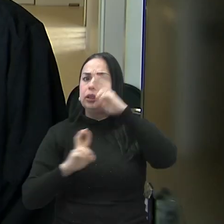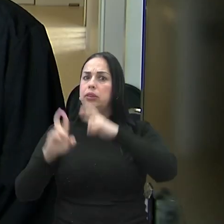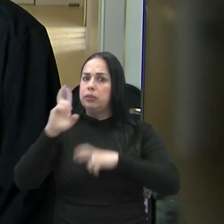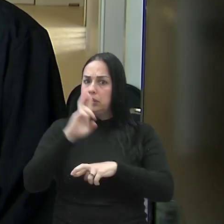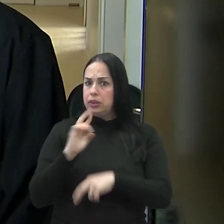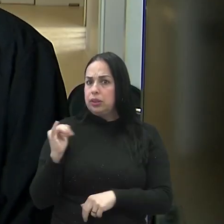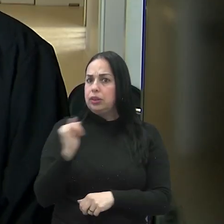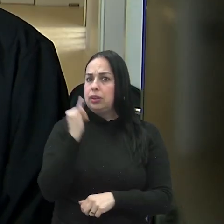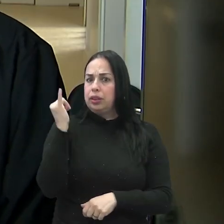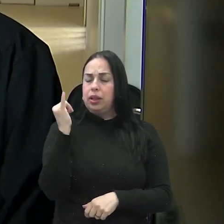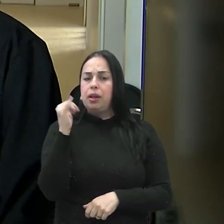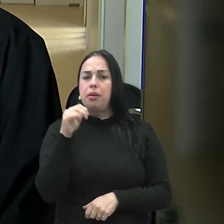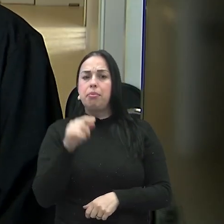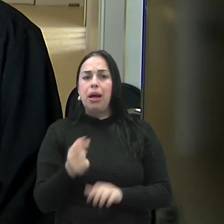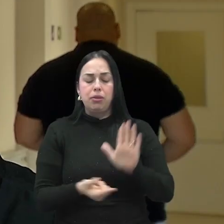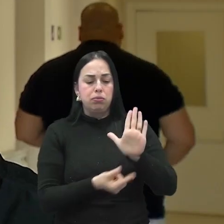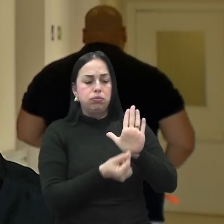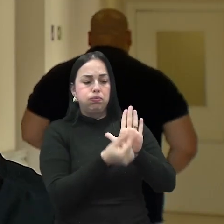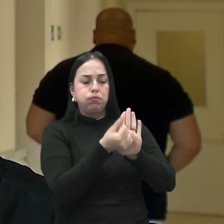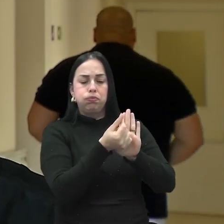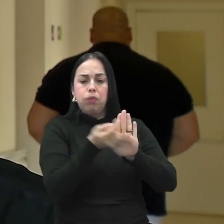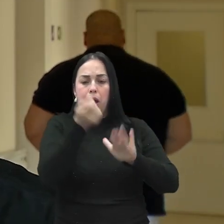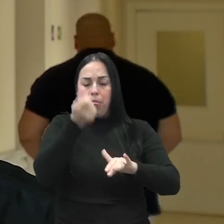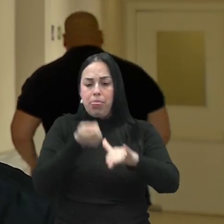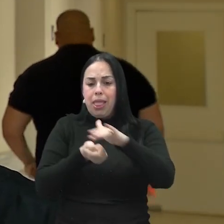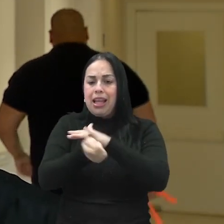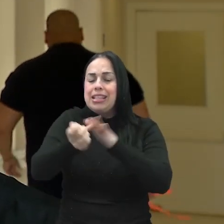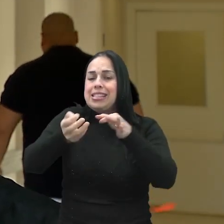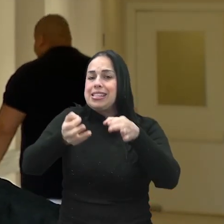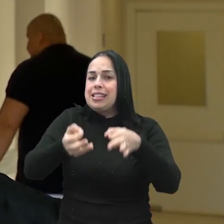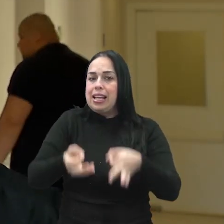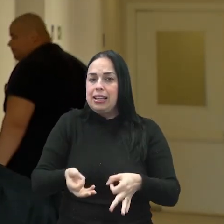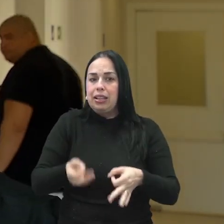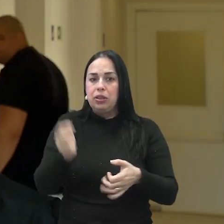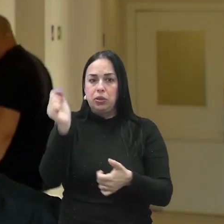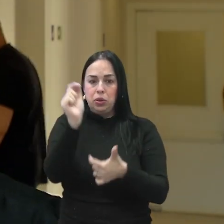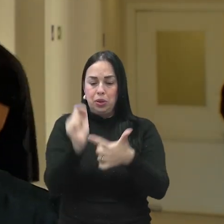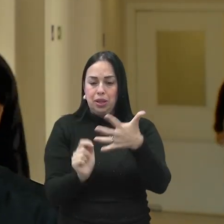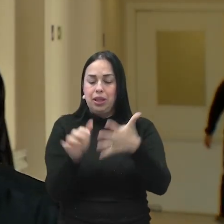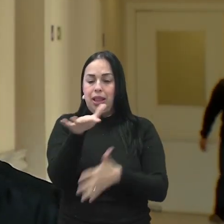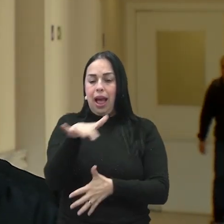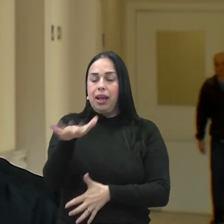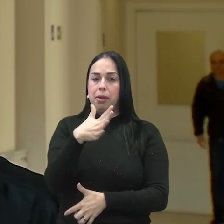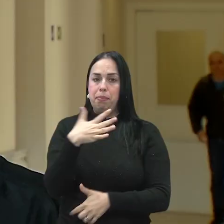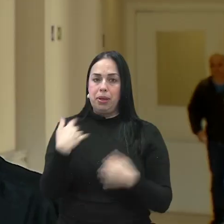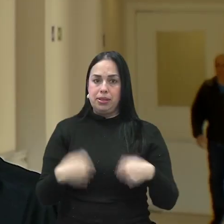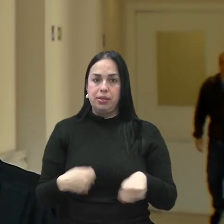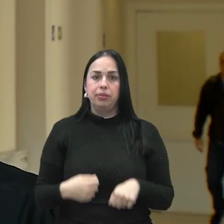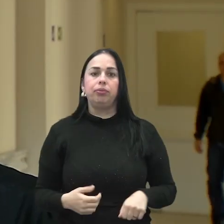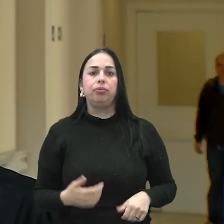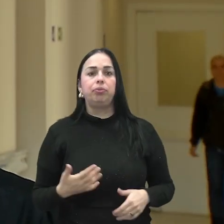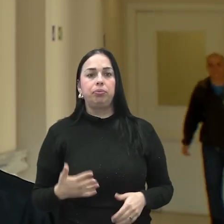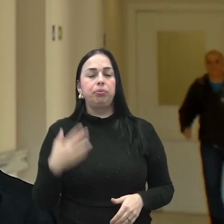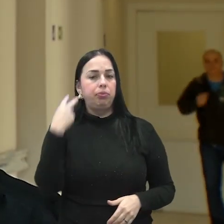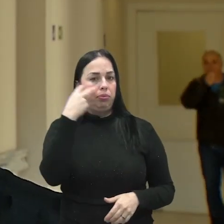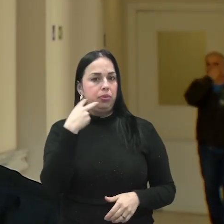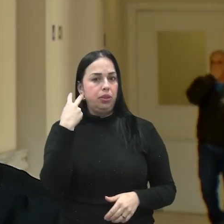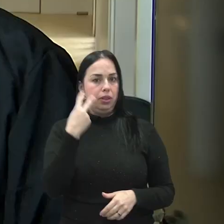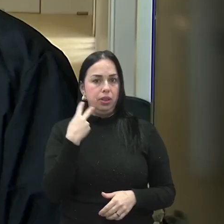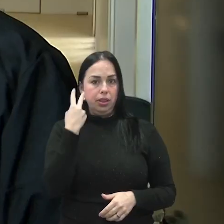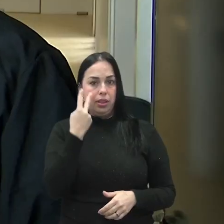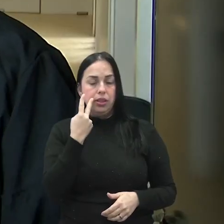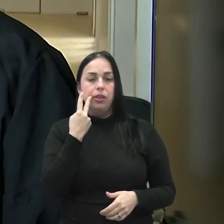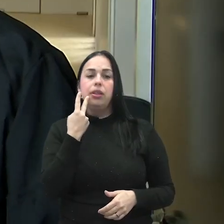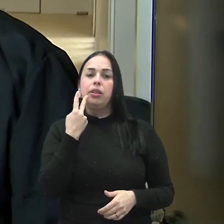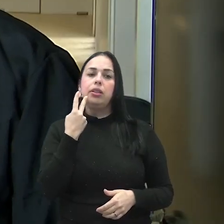de fiscalização do Legislativo para que o orçamento chegue de forma correta às demandas de saúde do município.